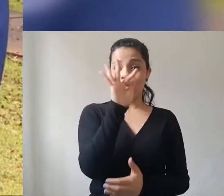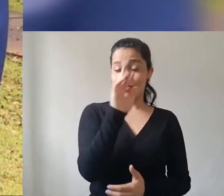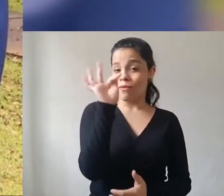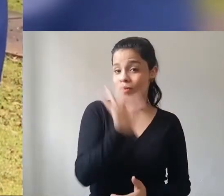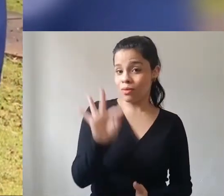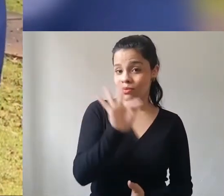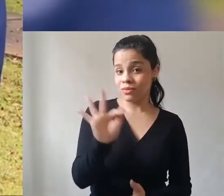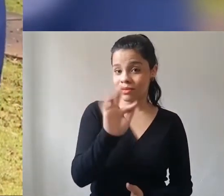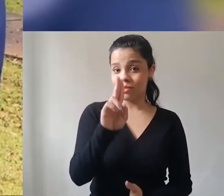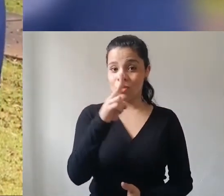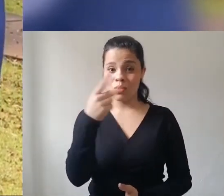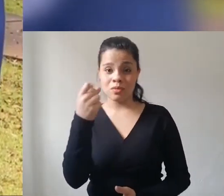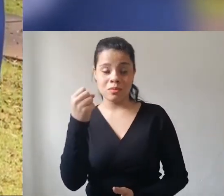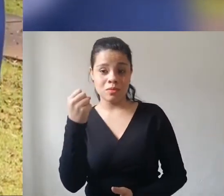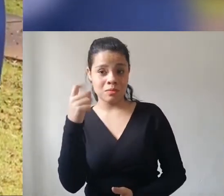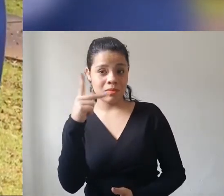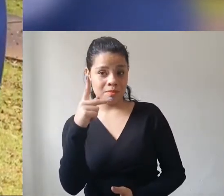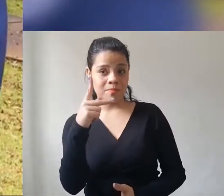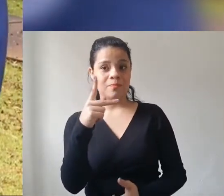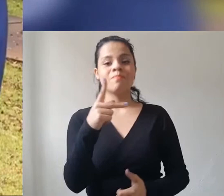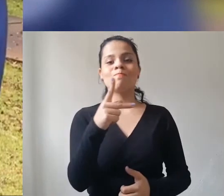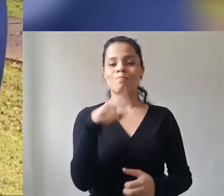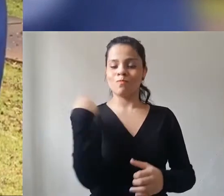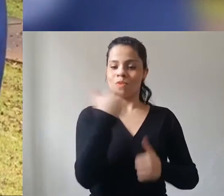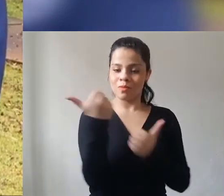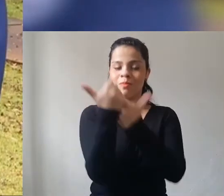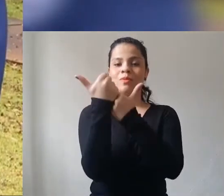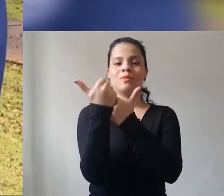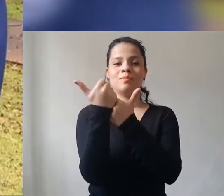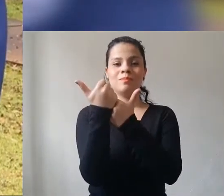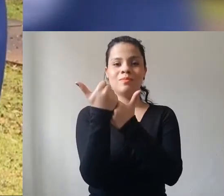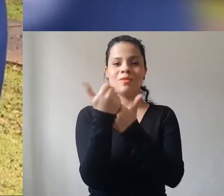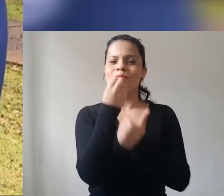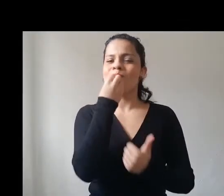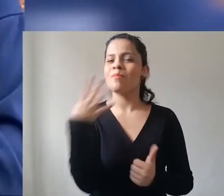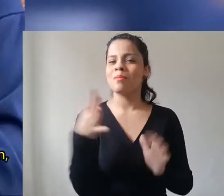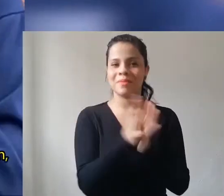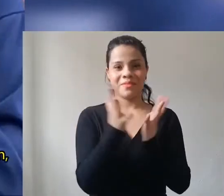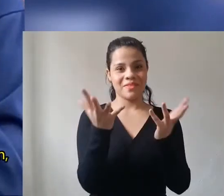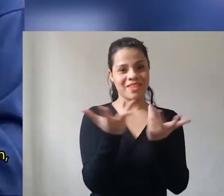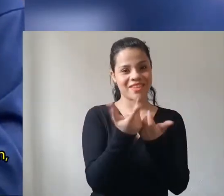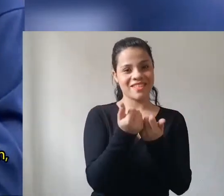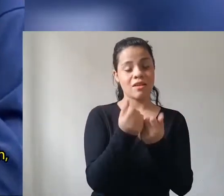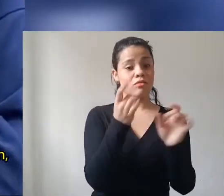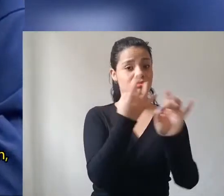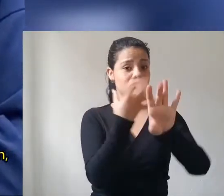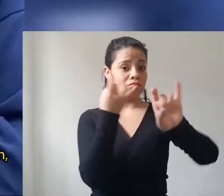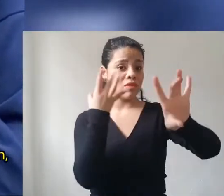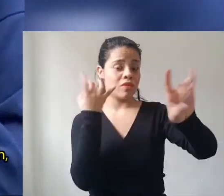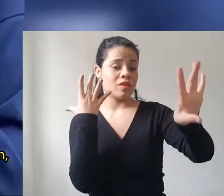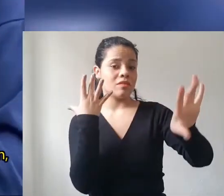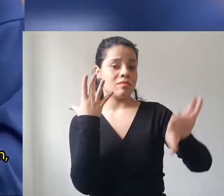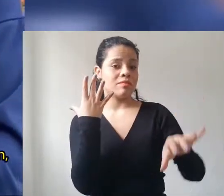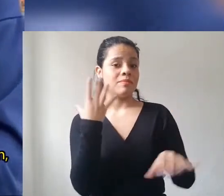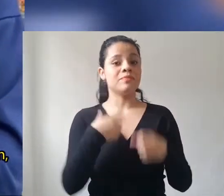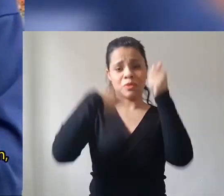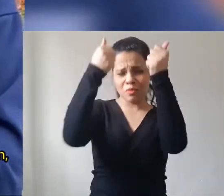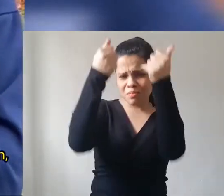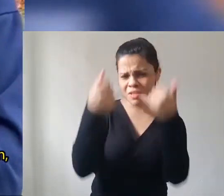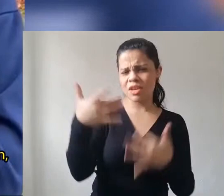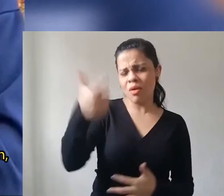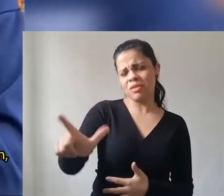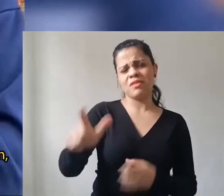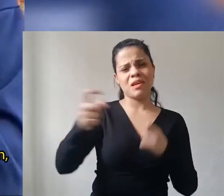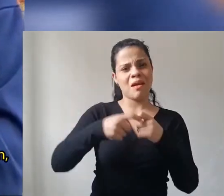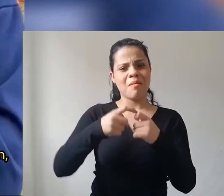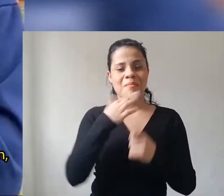da Escola Paulista de Medicina e ao WeBraincoms por mais esse evento que merece o apoio de nós todos. Vai ser fantástico esse ano de maneira virtual e, de